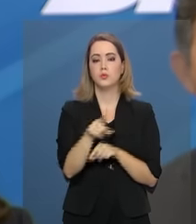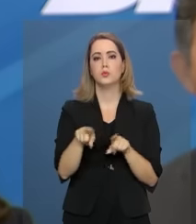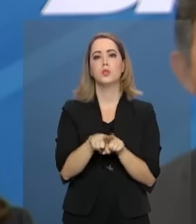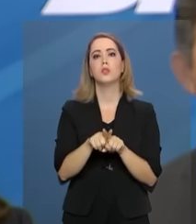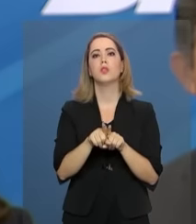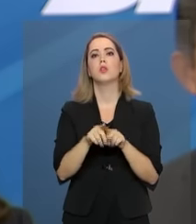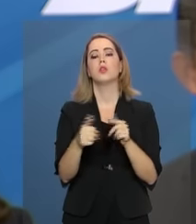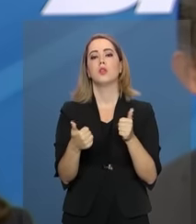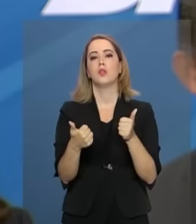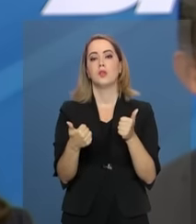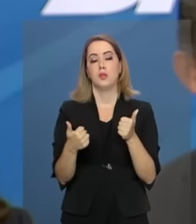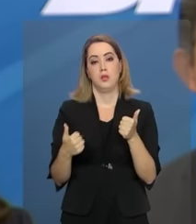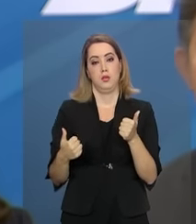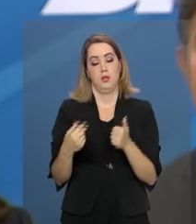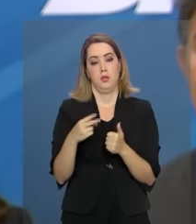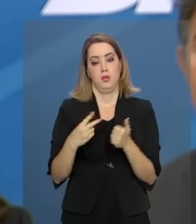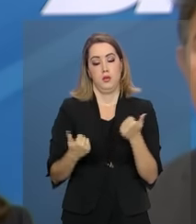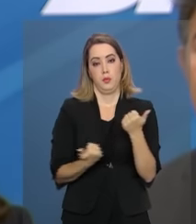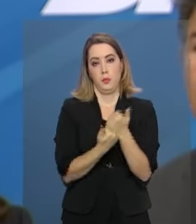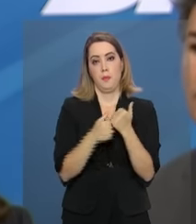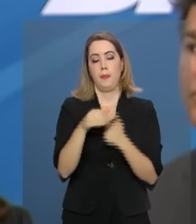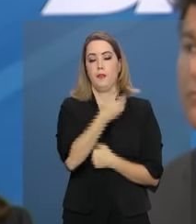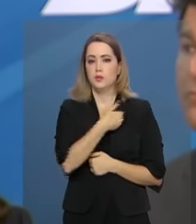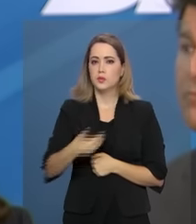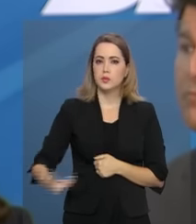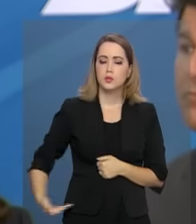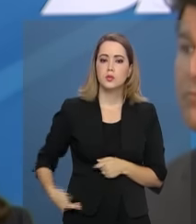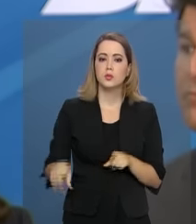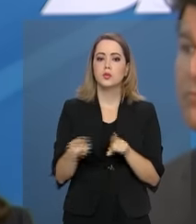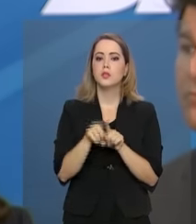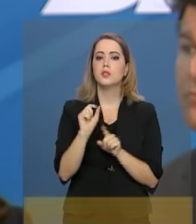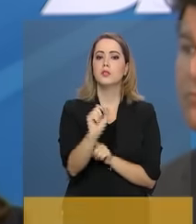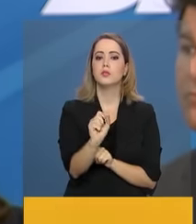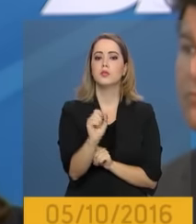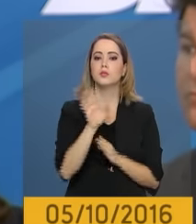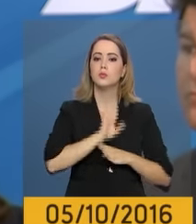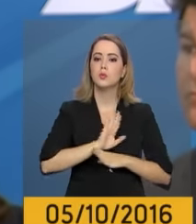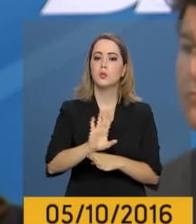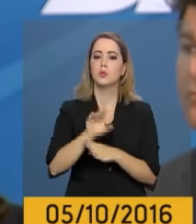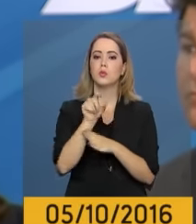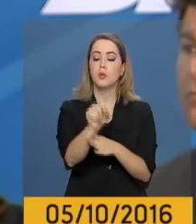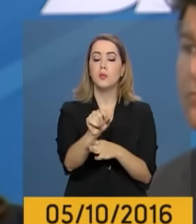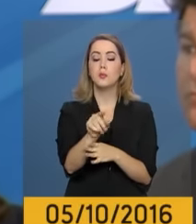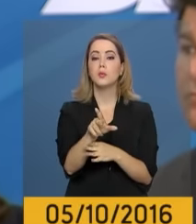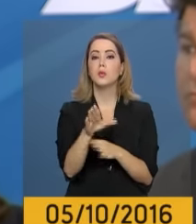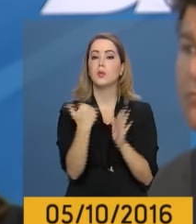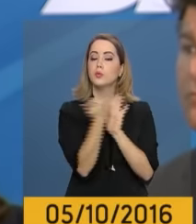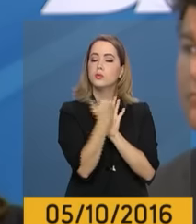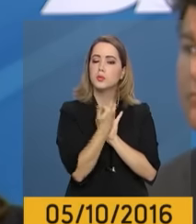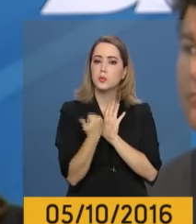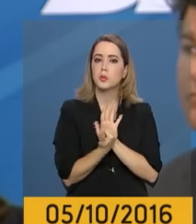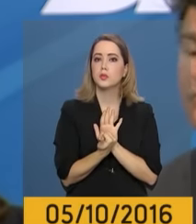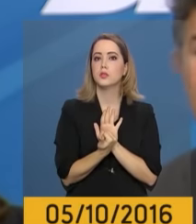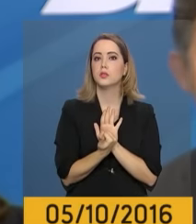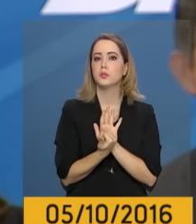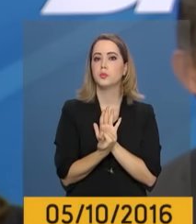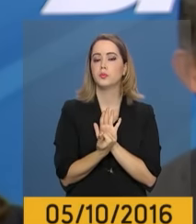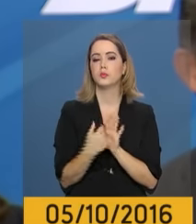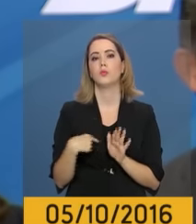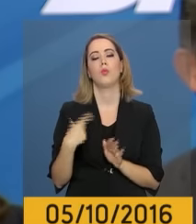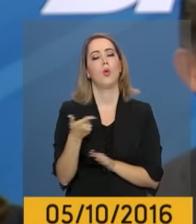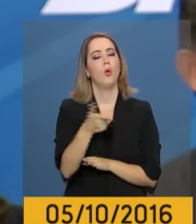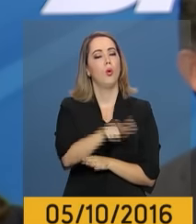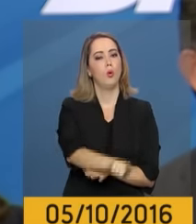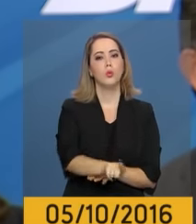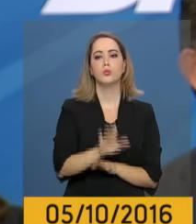meu querido amigo Raul Henrique, fez o curso e foi um grande apoiador desse programa. Outro grande